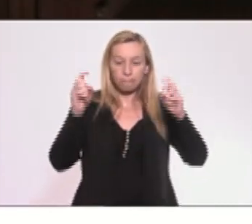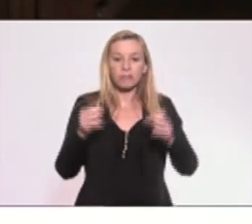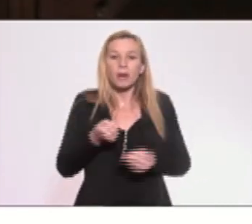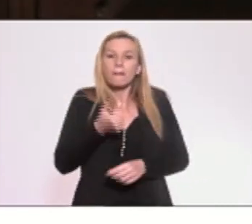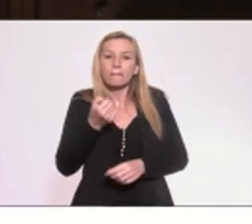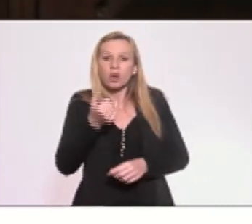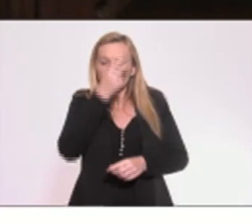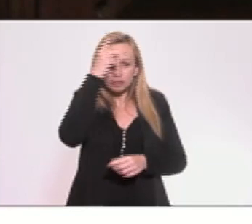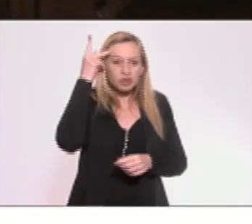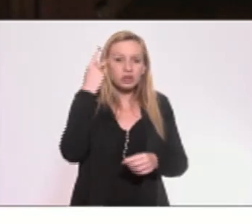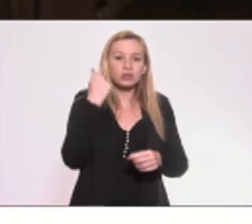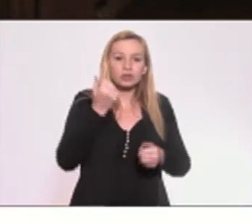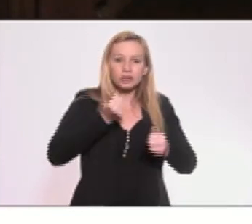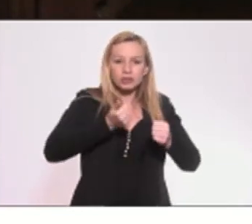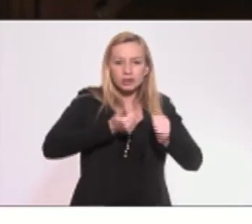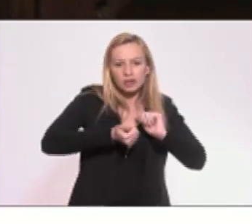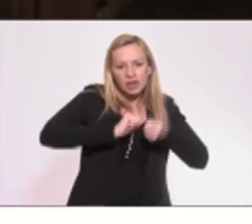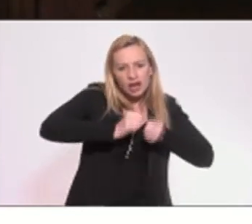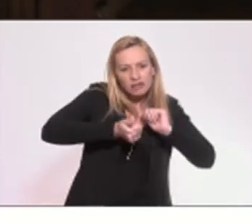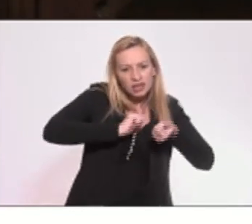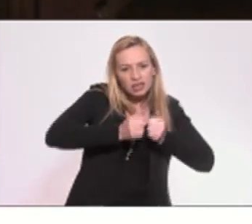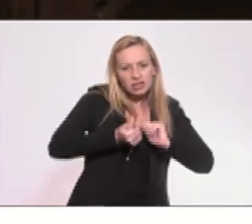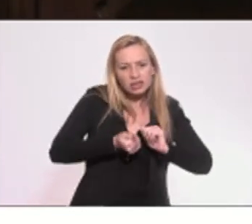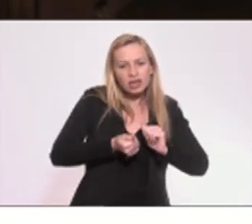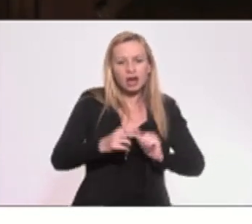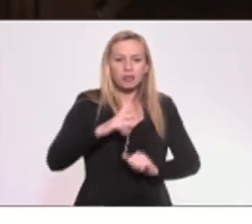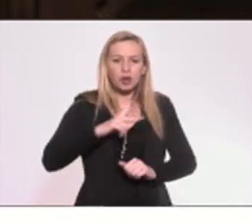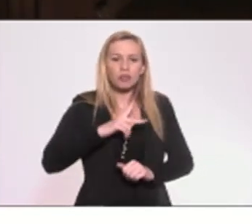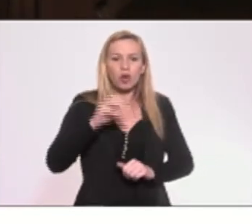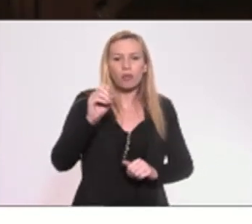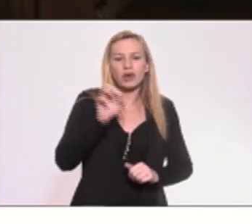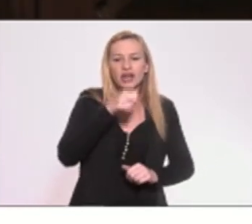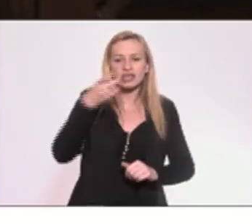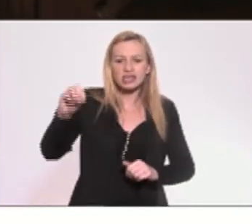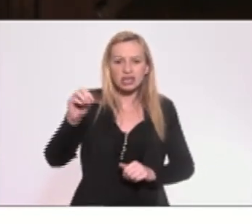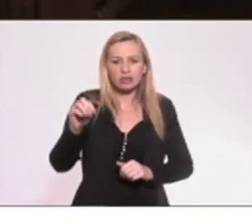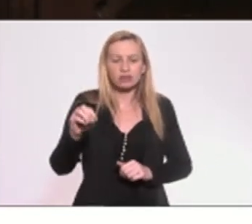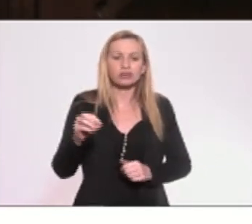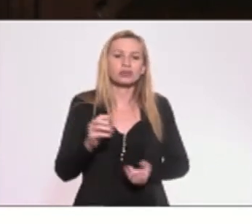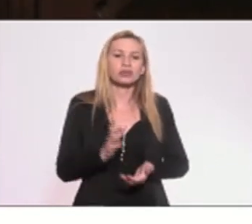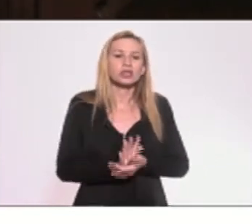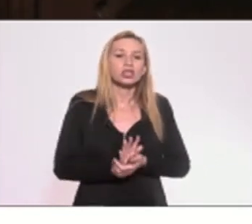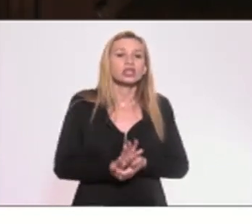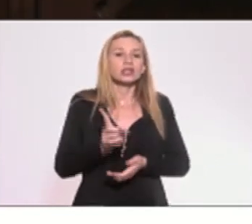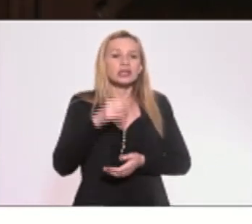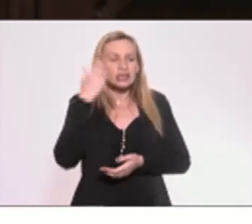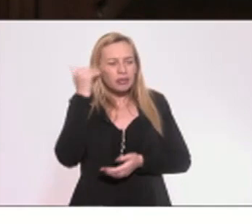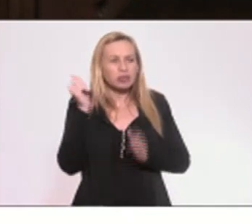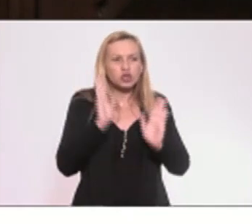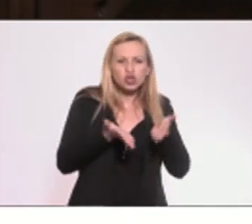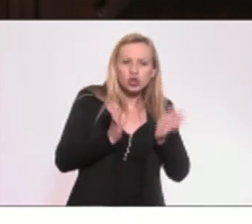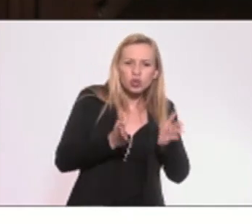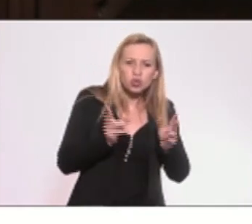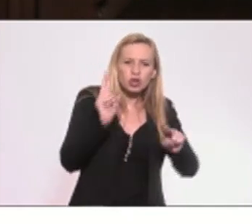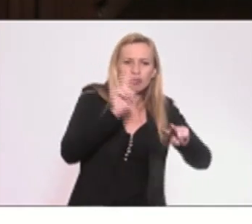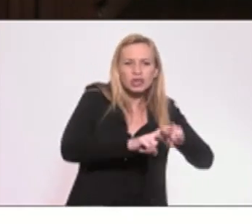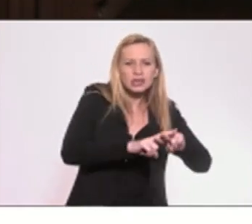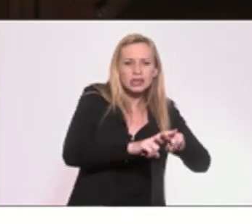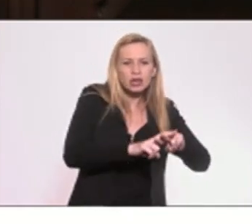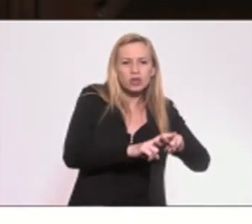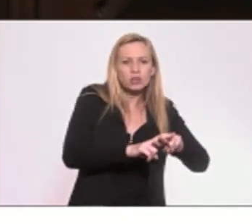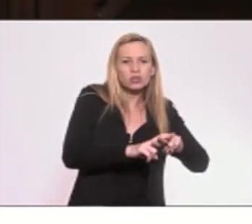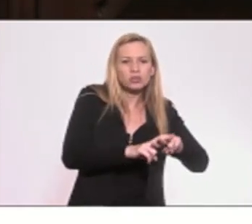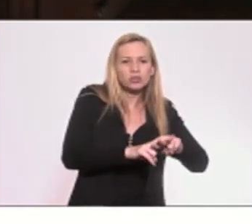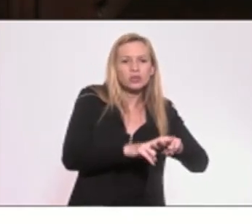analisando a própria operação em si, né? O que desdobrou. A gente sabe que hoje essa prisão preventiva,